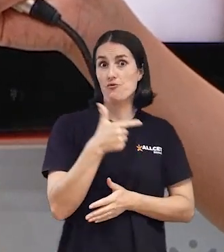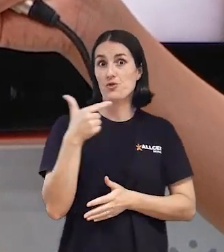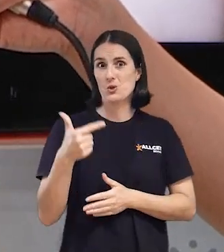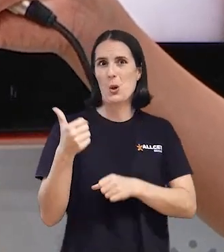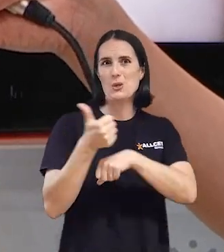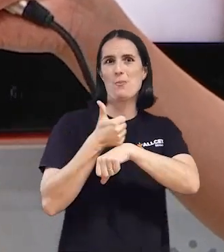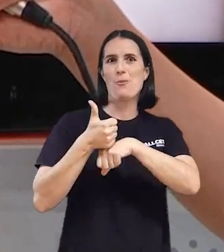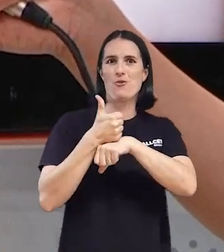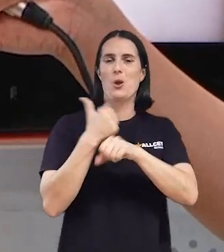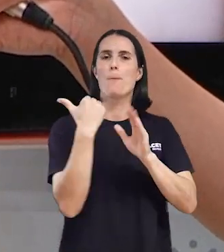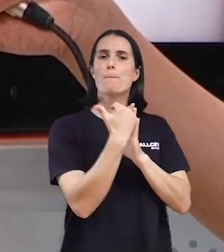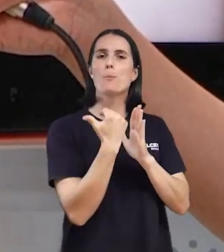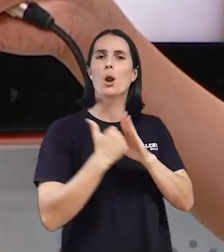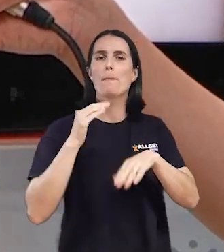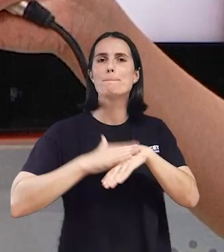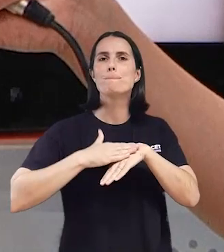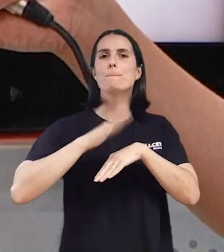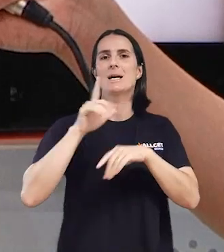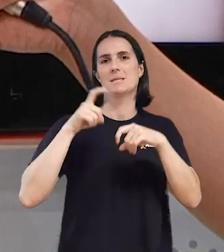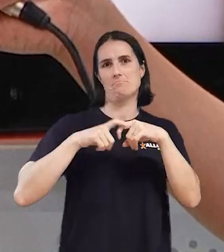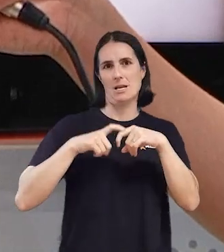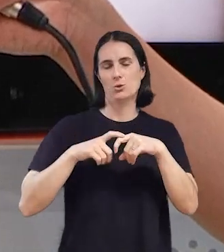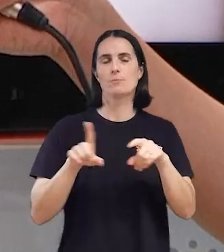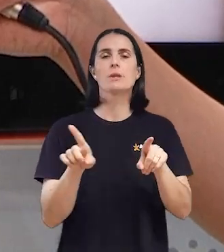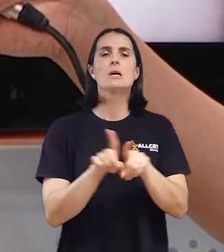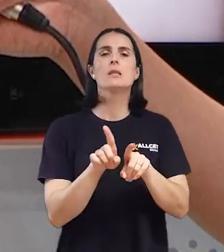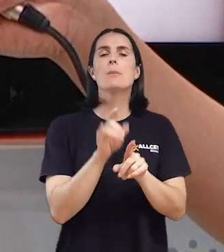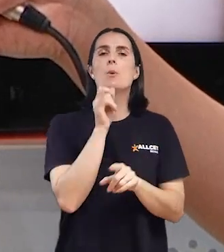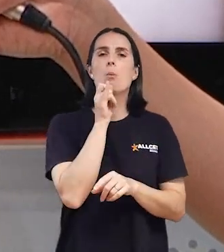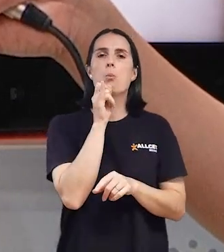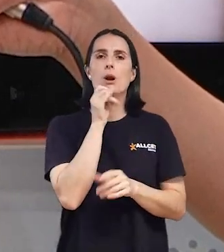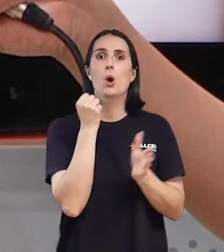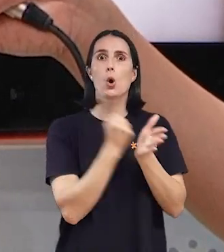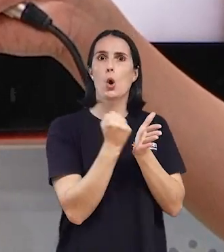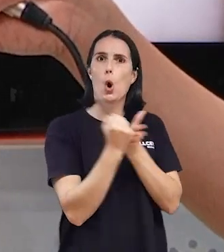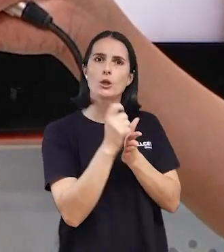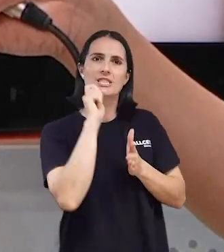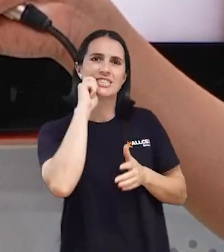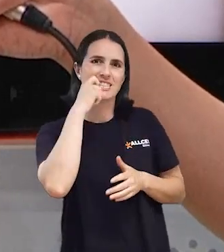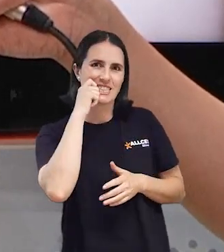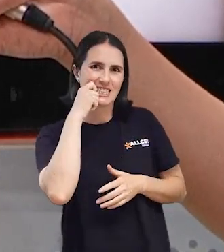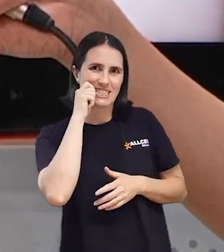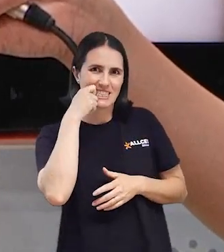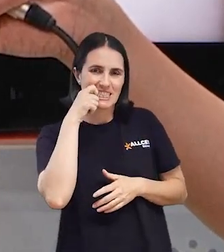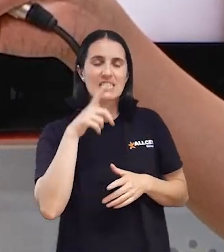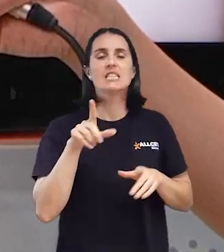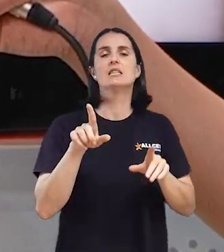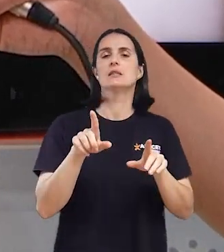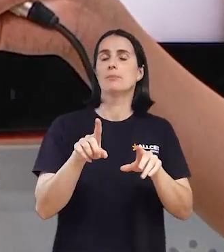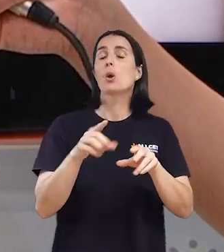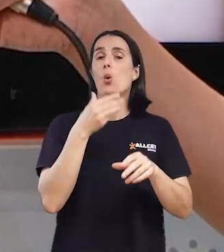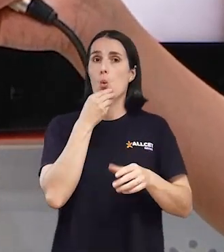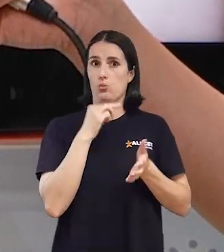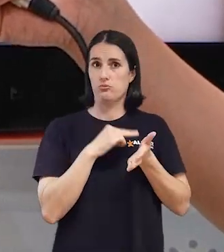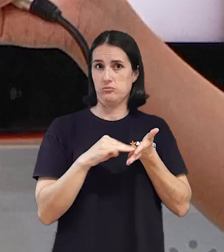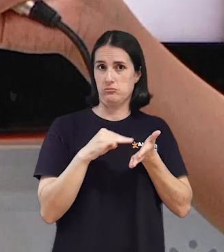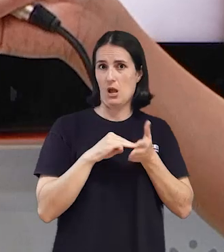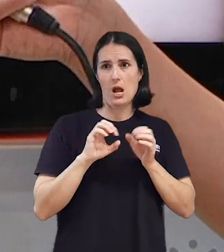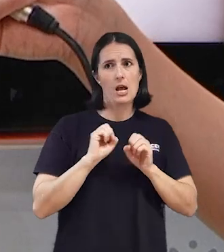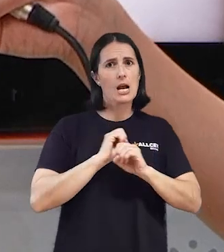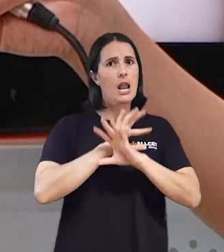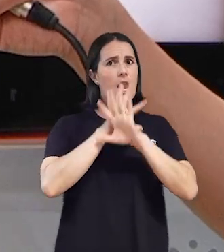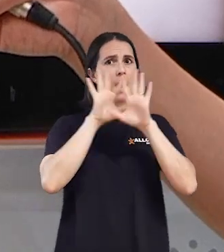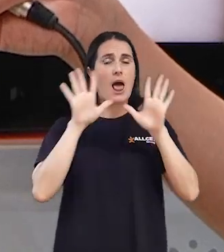22 profissionais no programa Mais Médicos e outras situações eh como o caso da contratação de dentistas então o